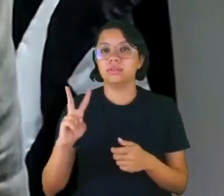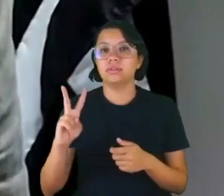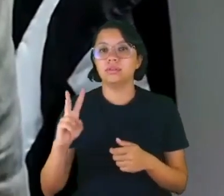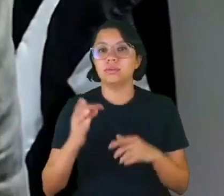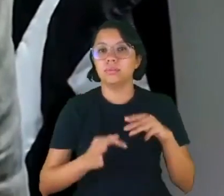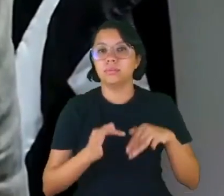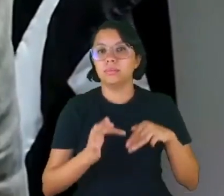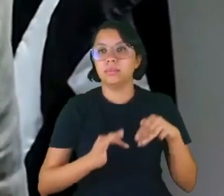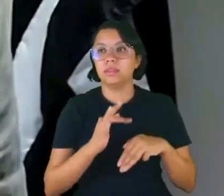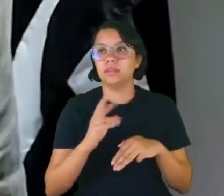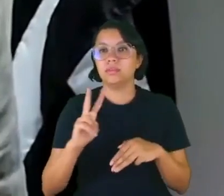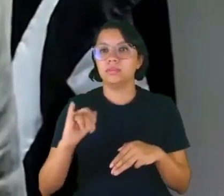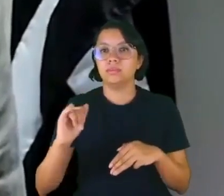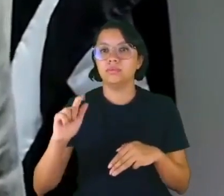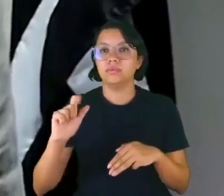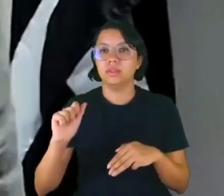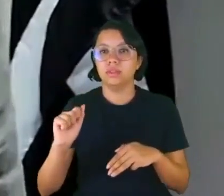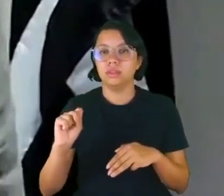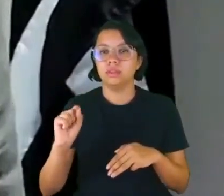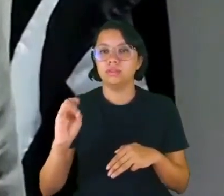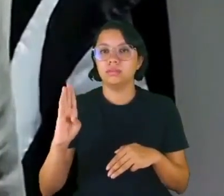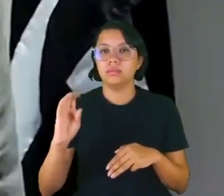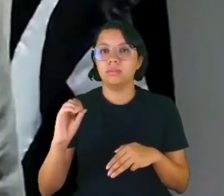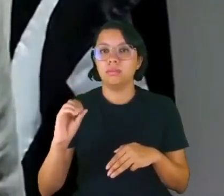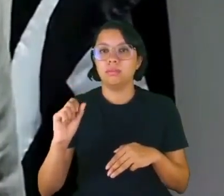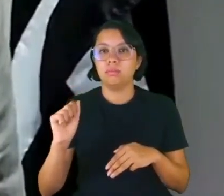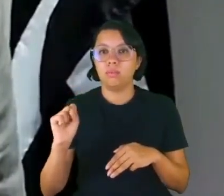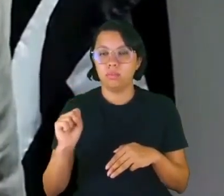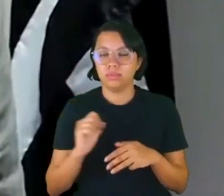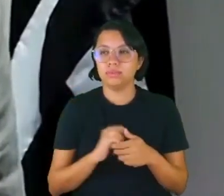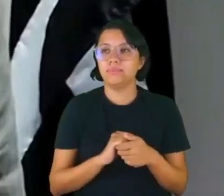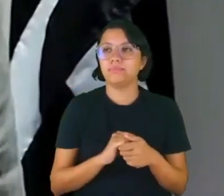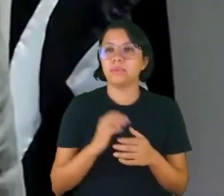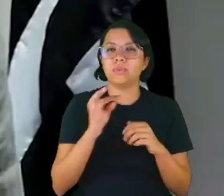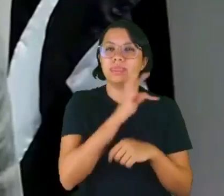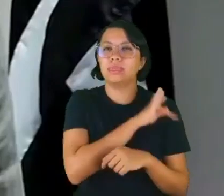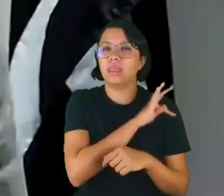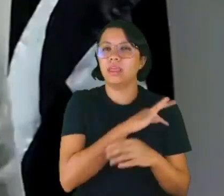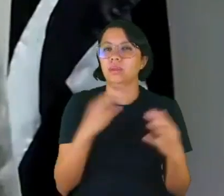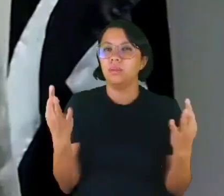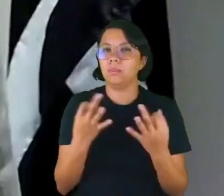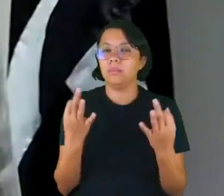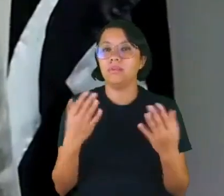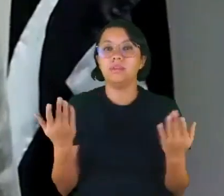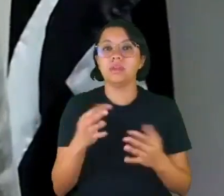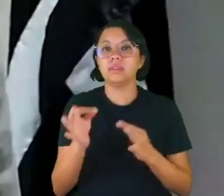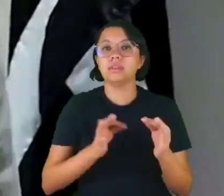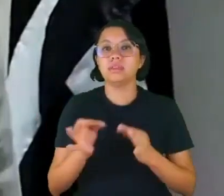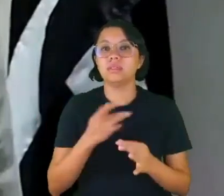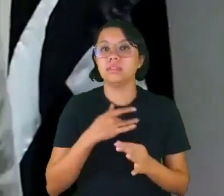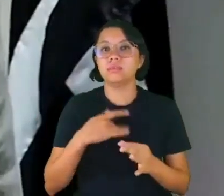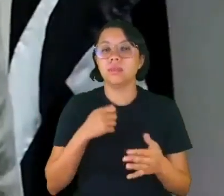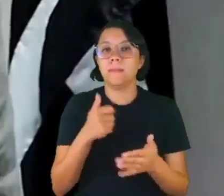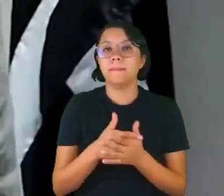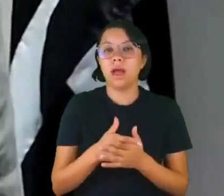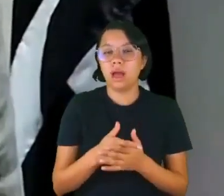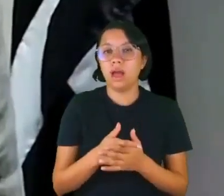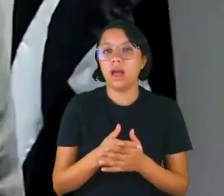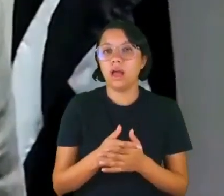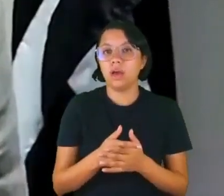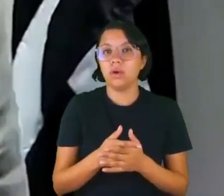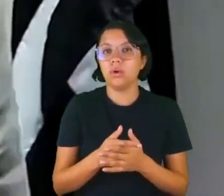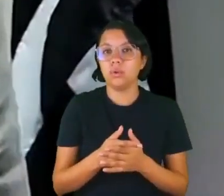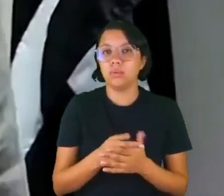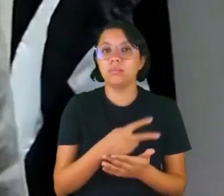custeados exclusivamente pelo empregador, não há direito de permanência do ex-empregado aposentado ou demitido como beneficiário,